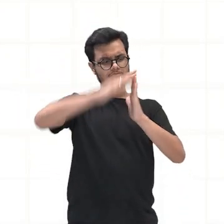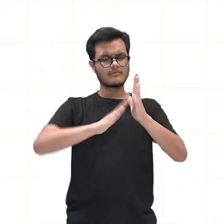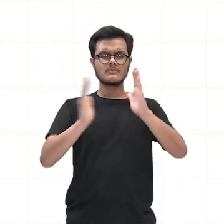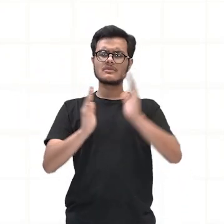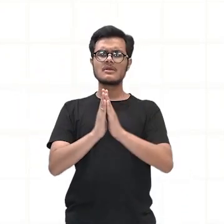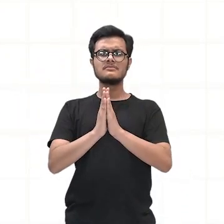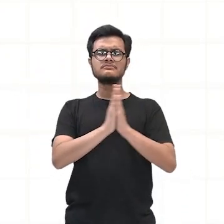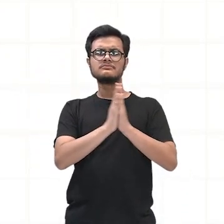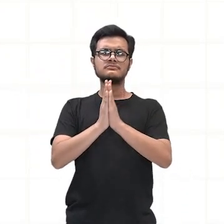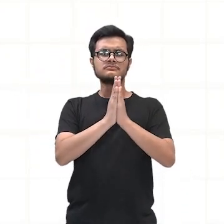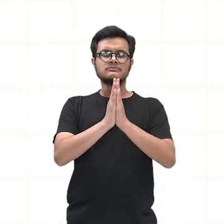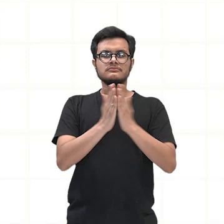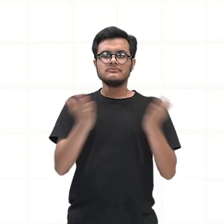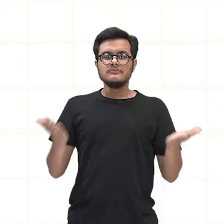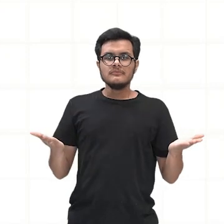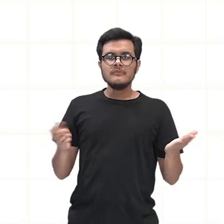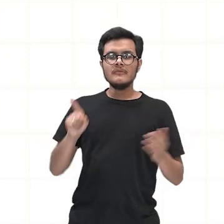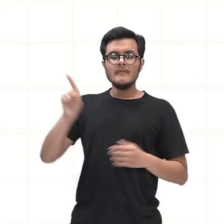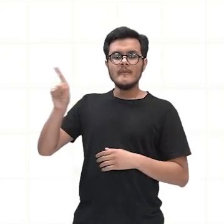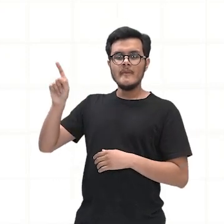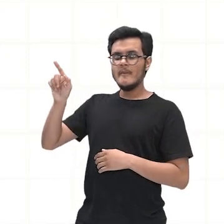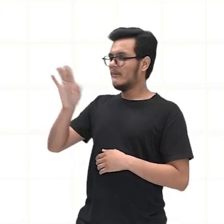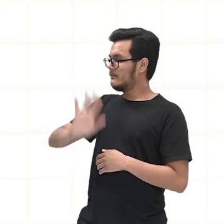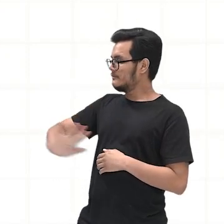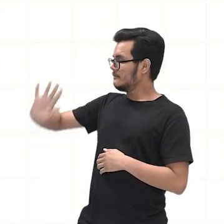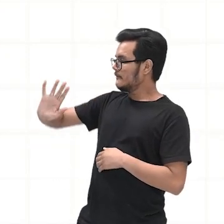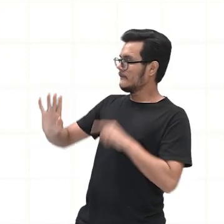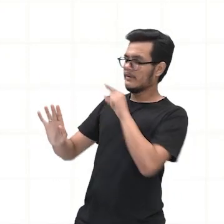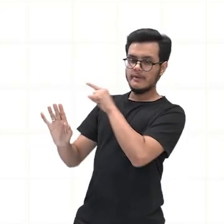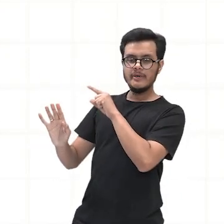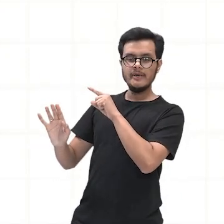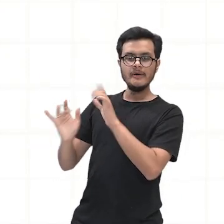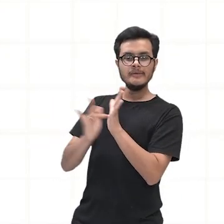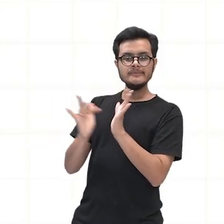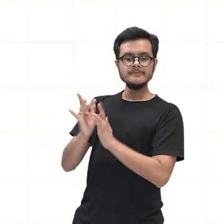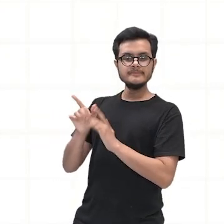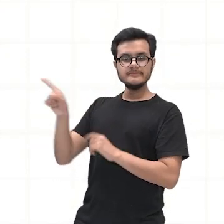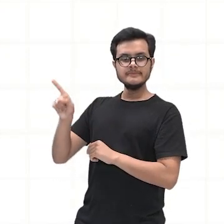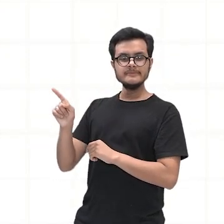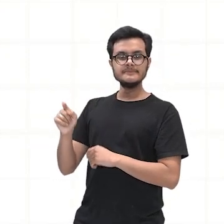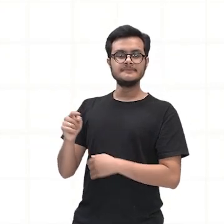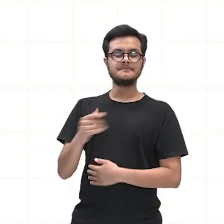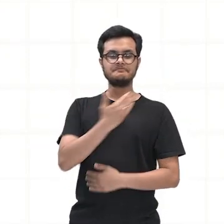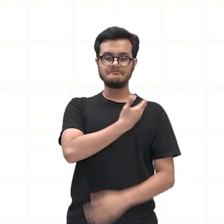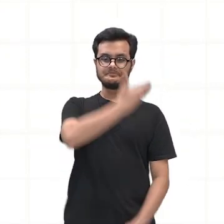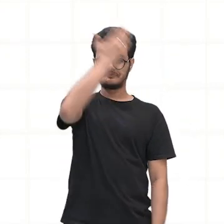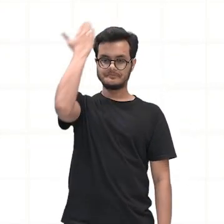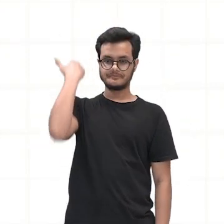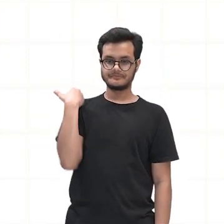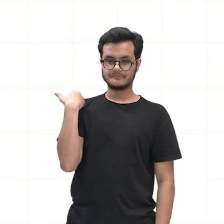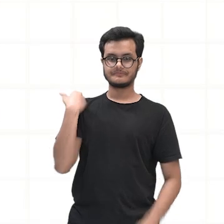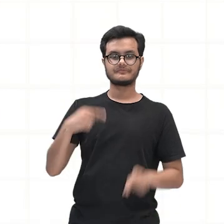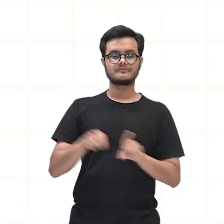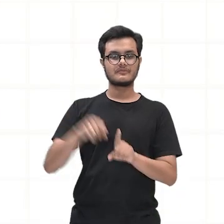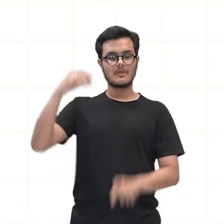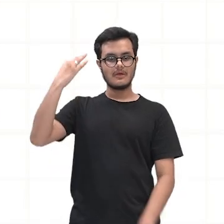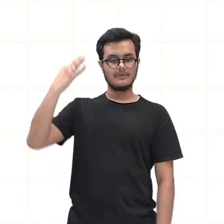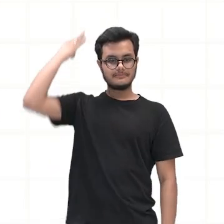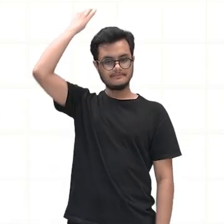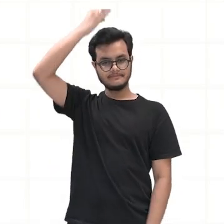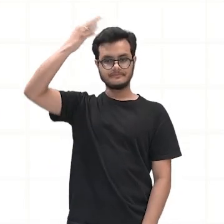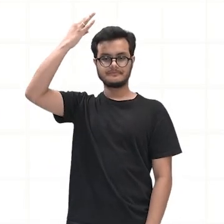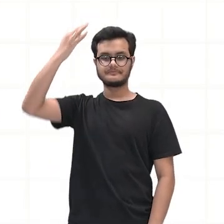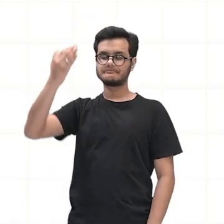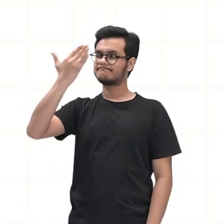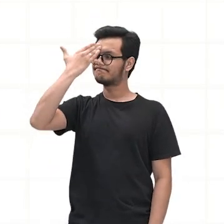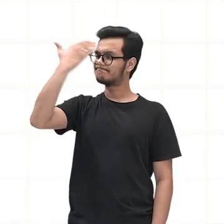esculturas, tá? E essas imagens, olha só, representando Cristo, a Virgem Maria e os santos, eram